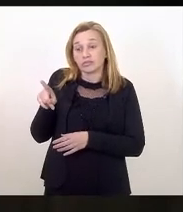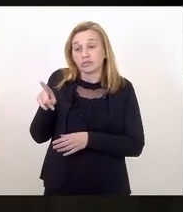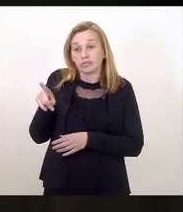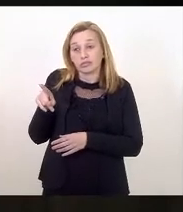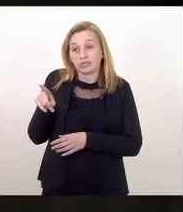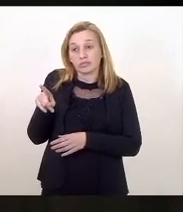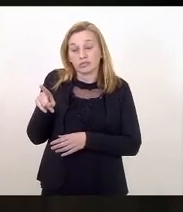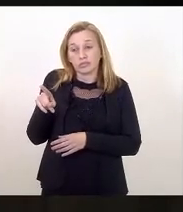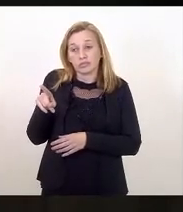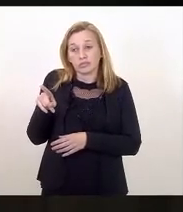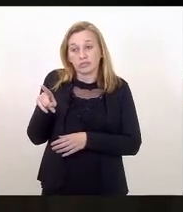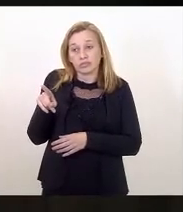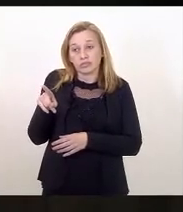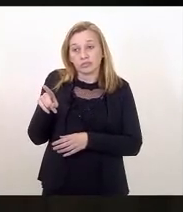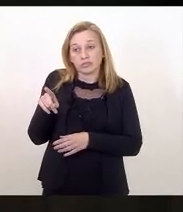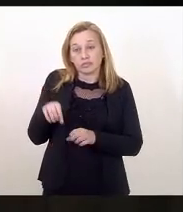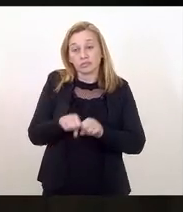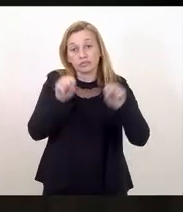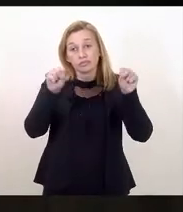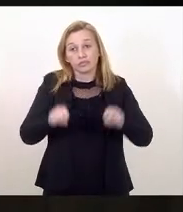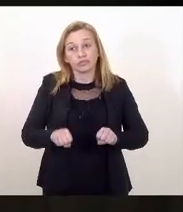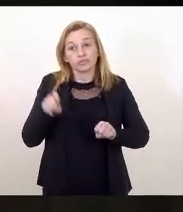Ele tem que votar no sistema.